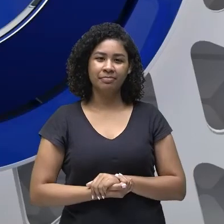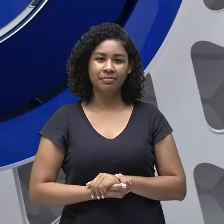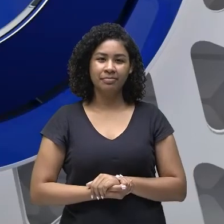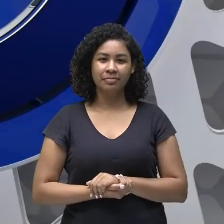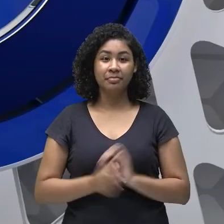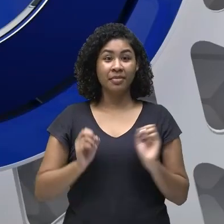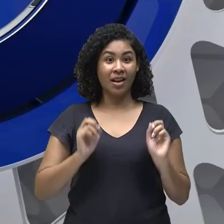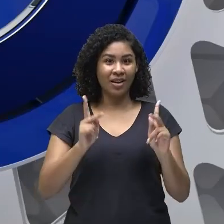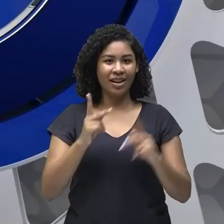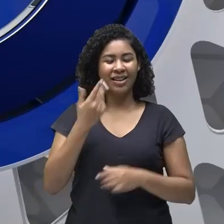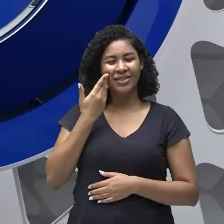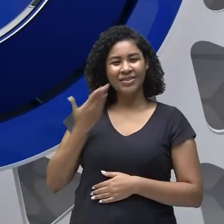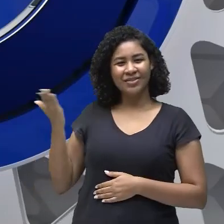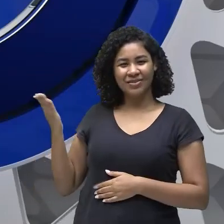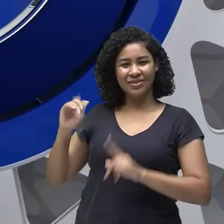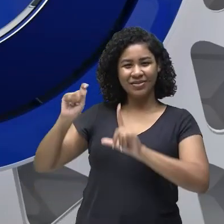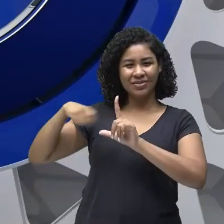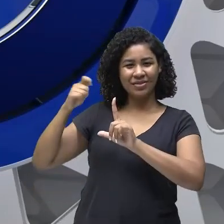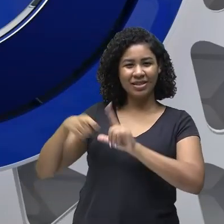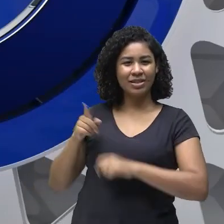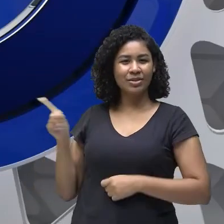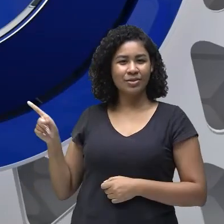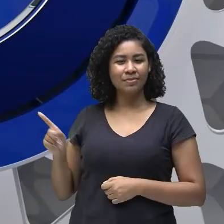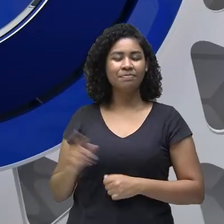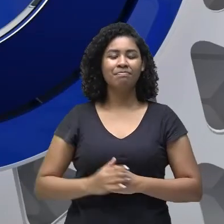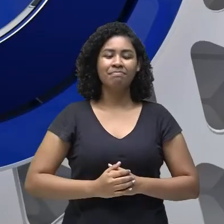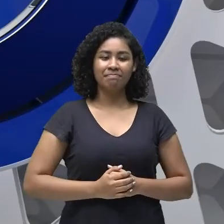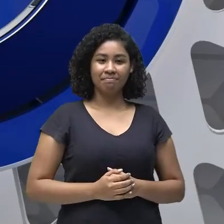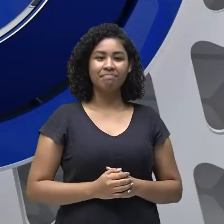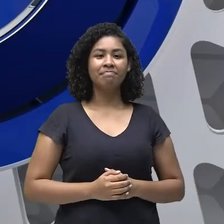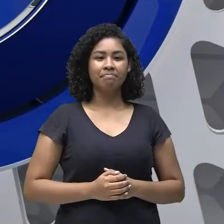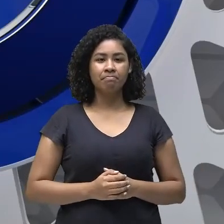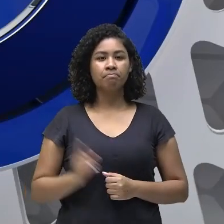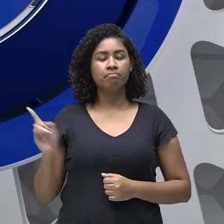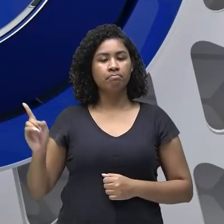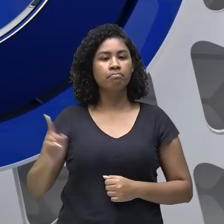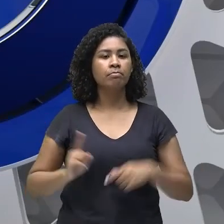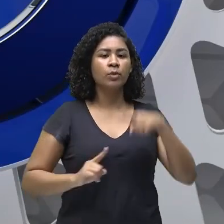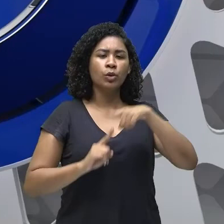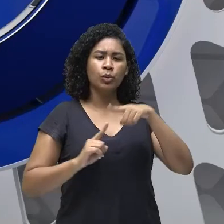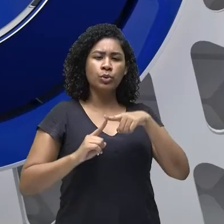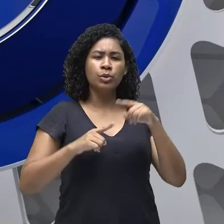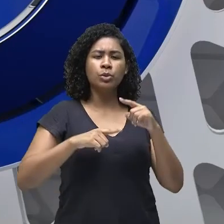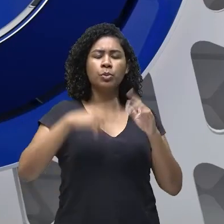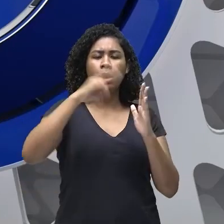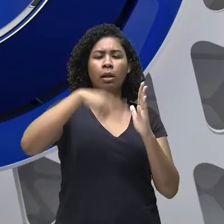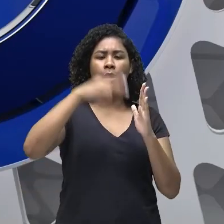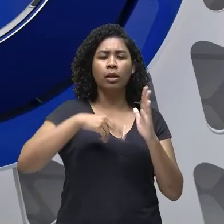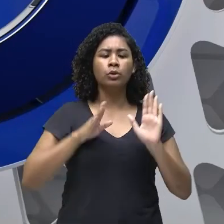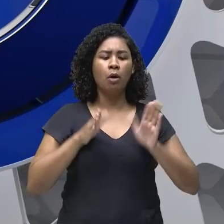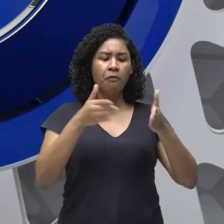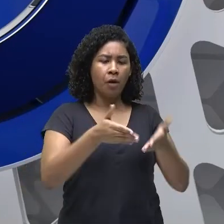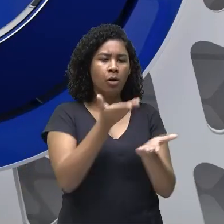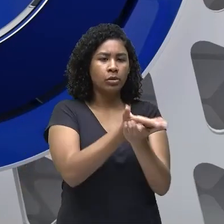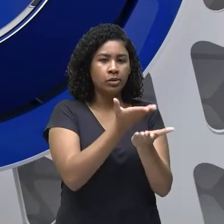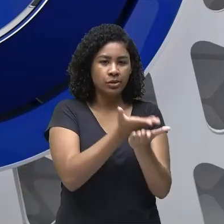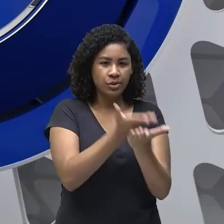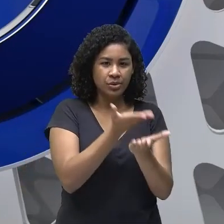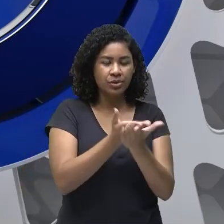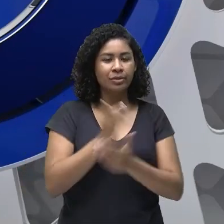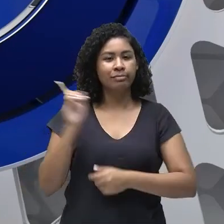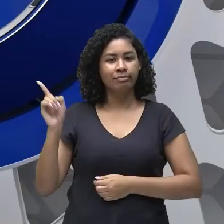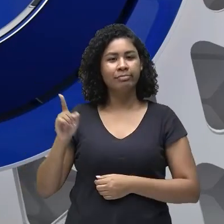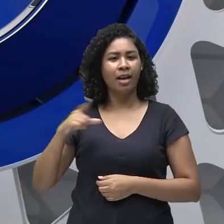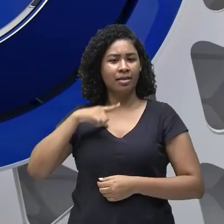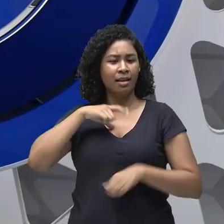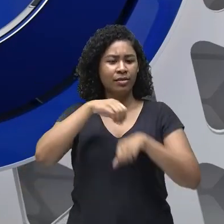nós vimos aí um vídeo sobre Intensive Reading, que é essa leitura para estudo, né? E algumas dicas como